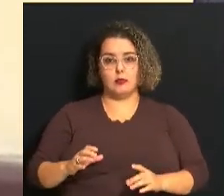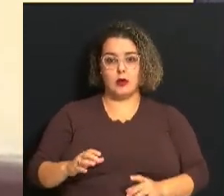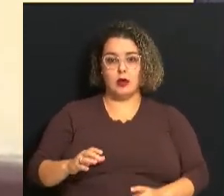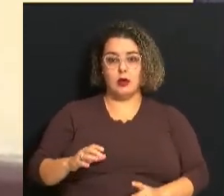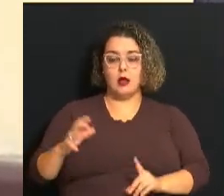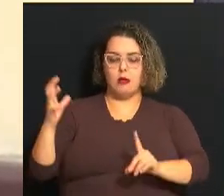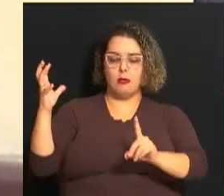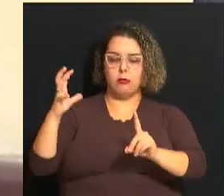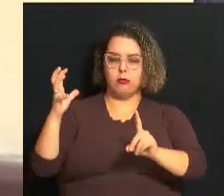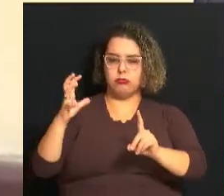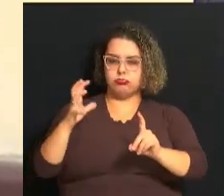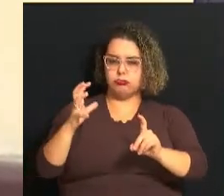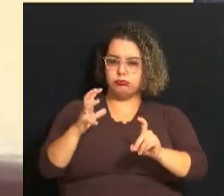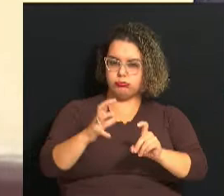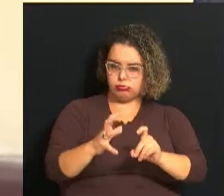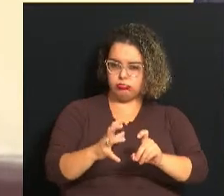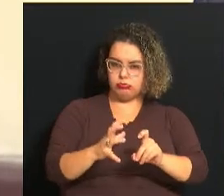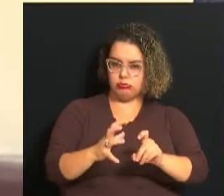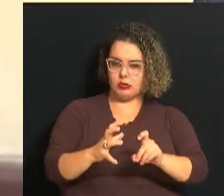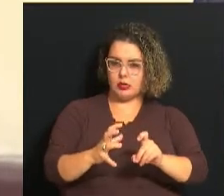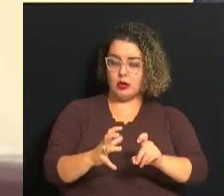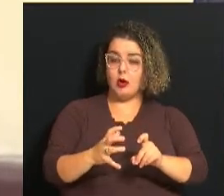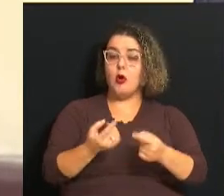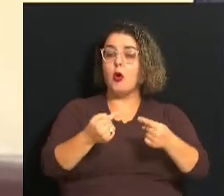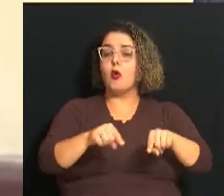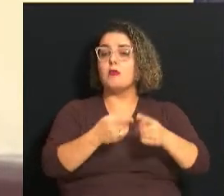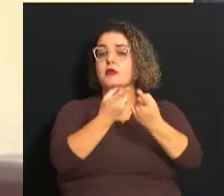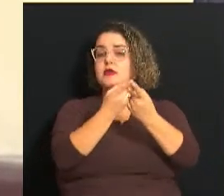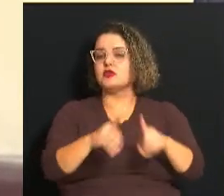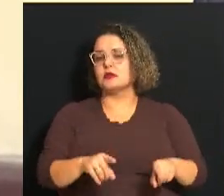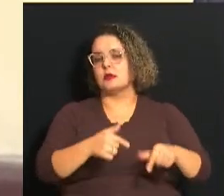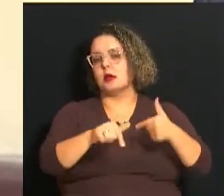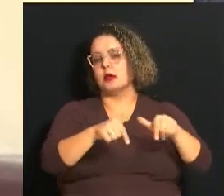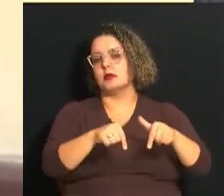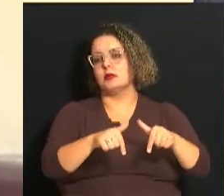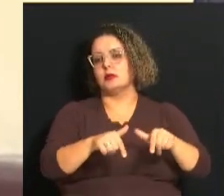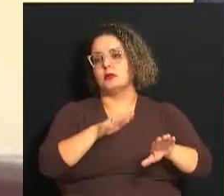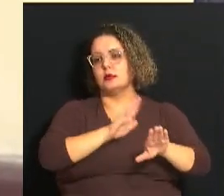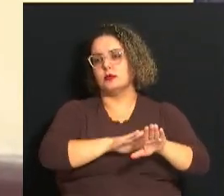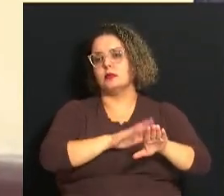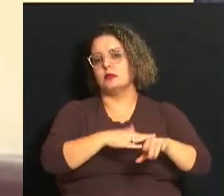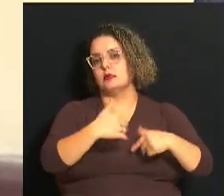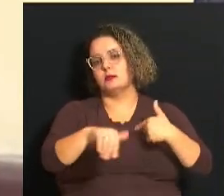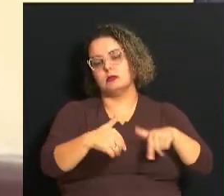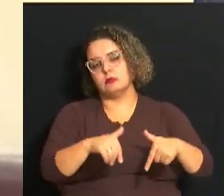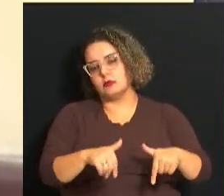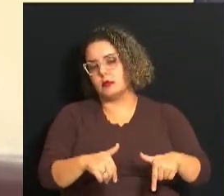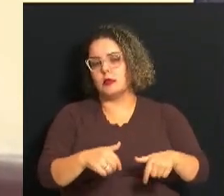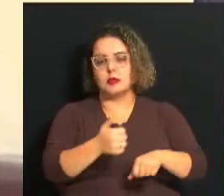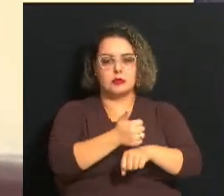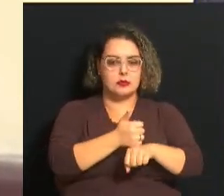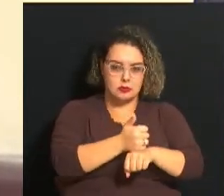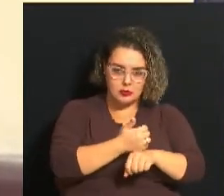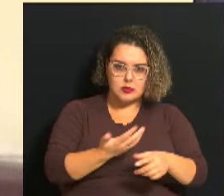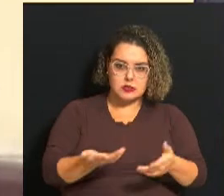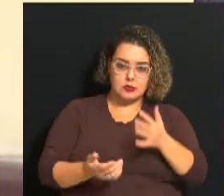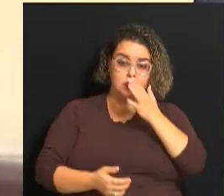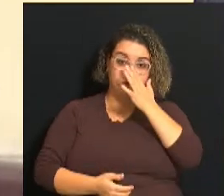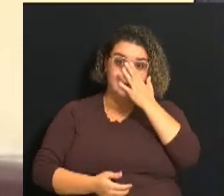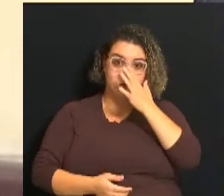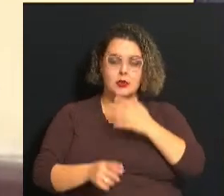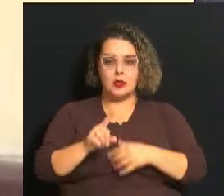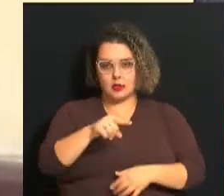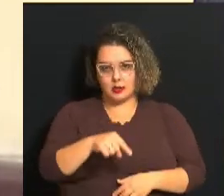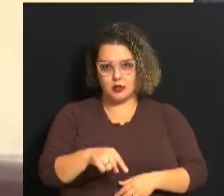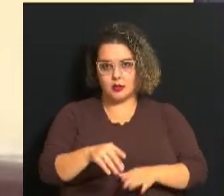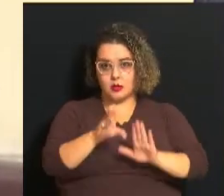reiterada que atenta contra a dignidade do trabalhador né no Exercício da sua função do da sua profissão Então esse seria o